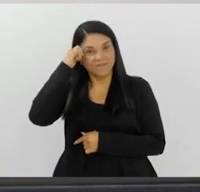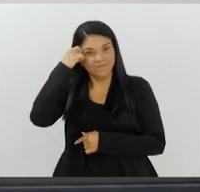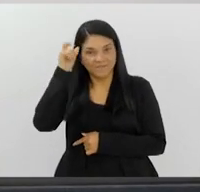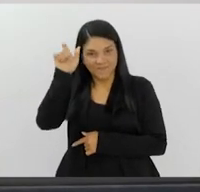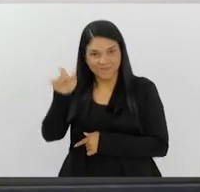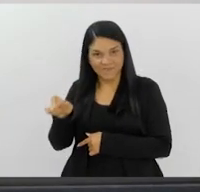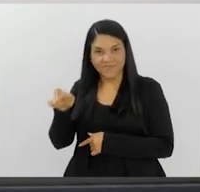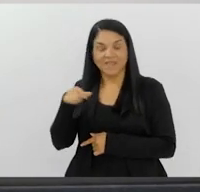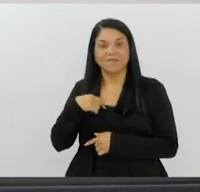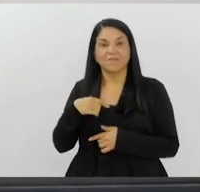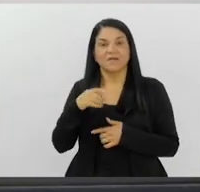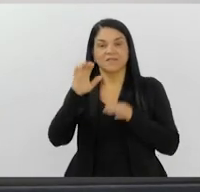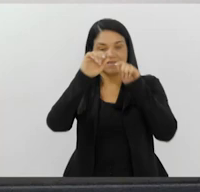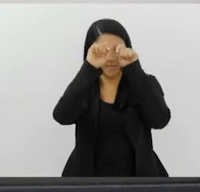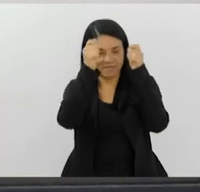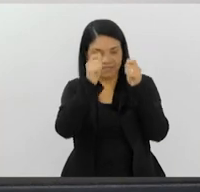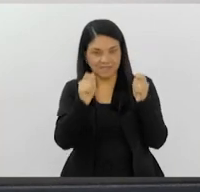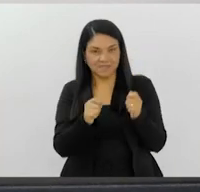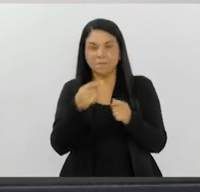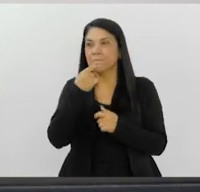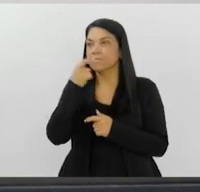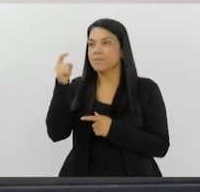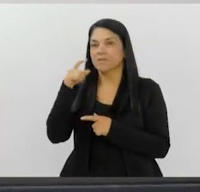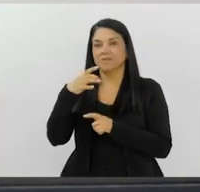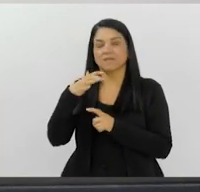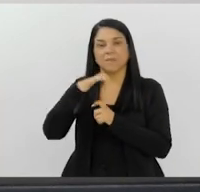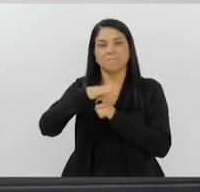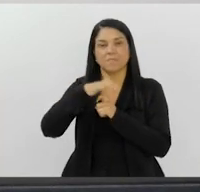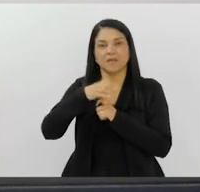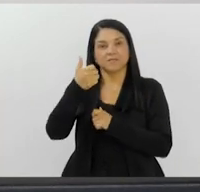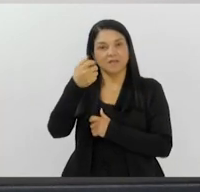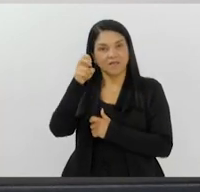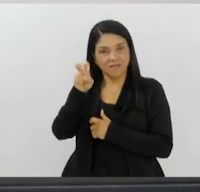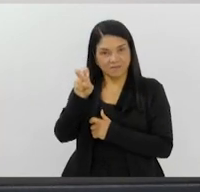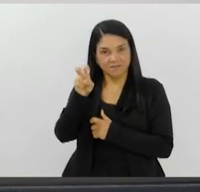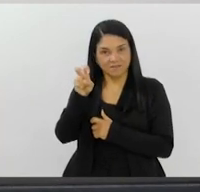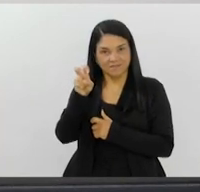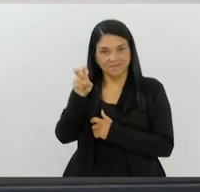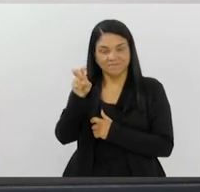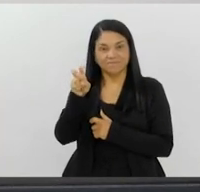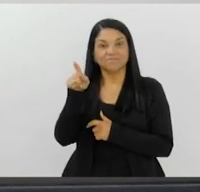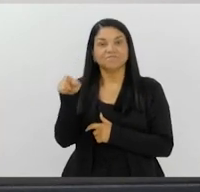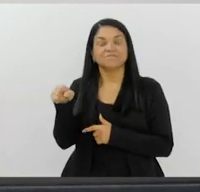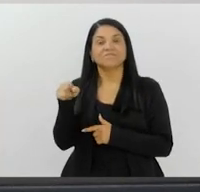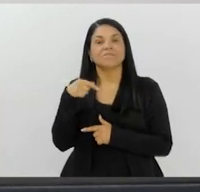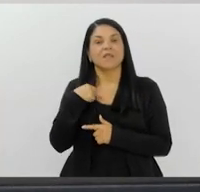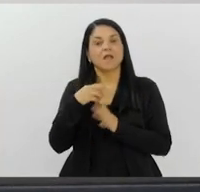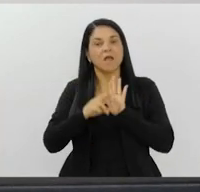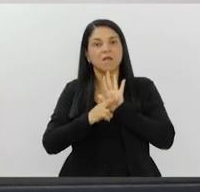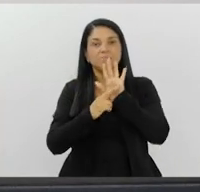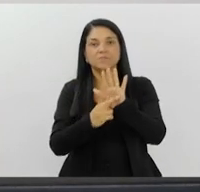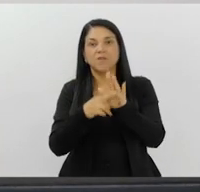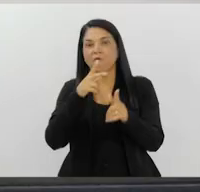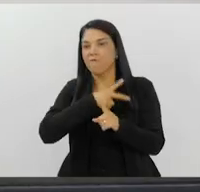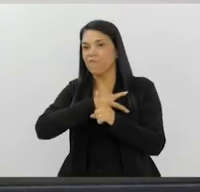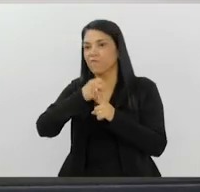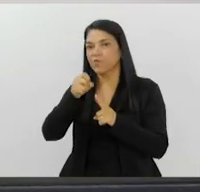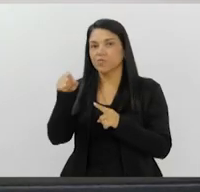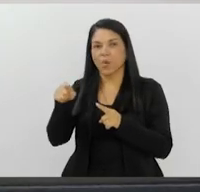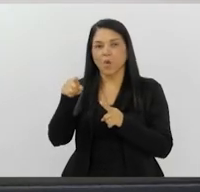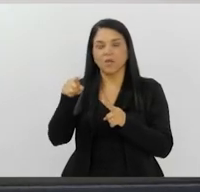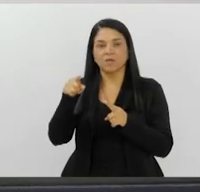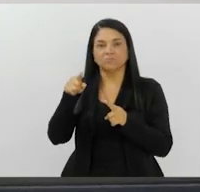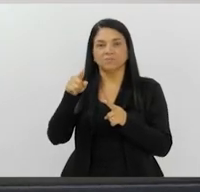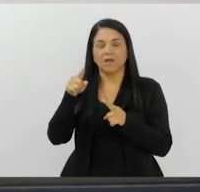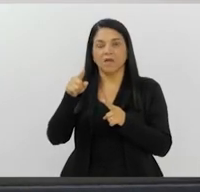lá perto do albamar aqui na praça 15 porque ele representou a Vitória da Revolta da